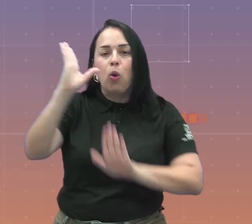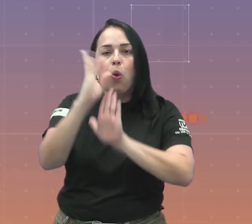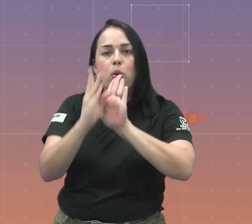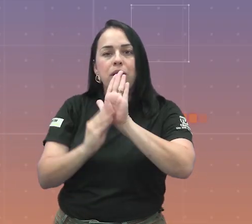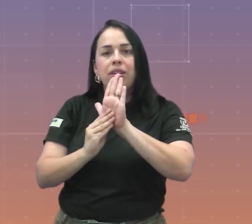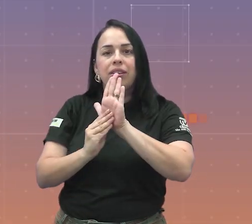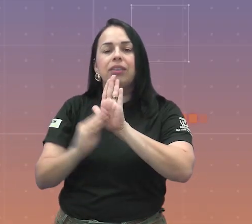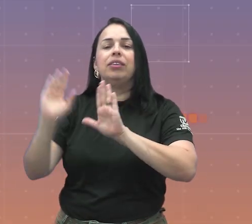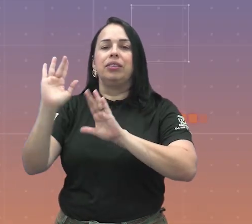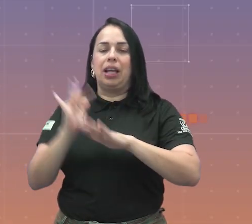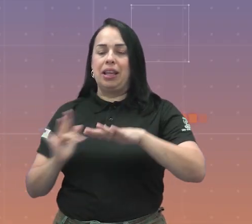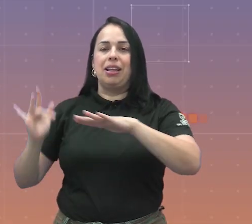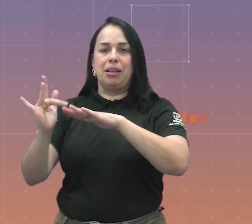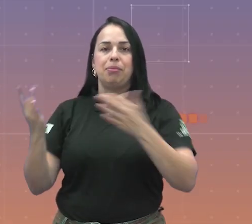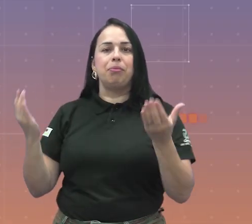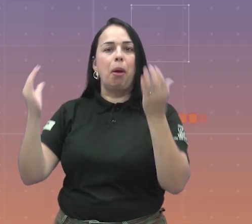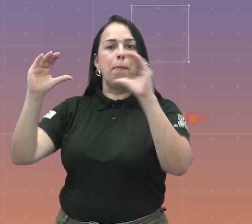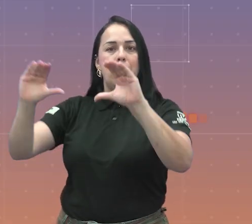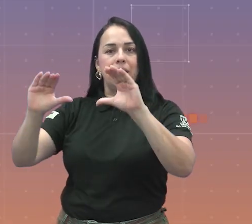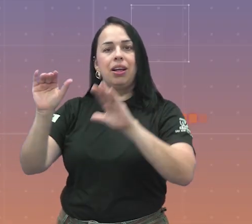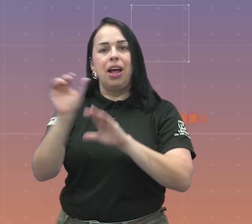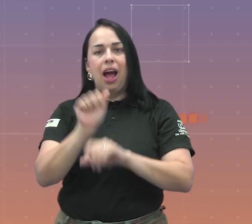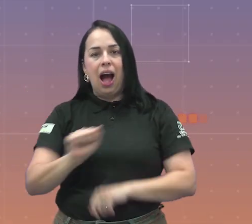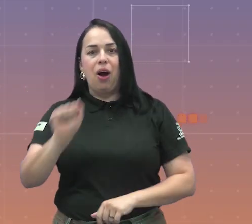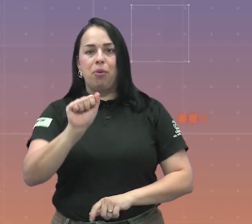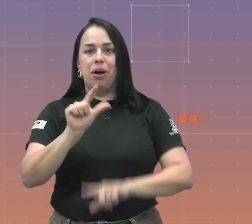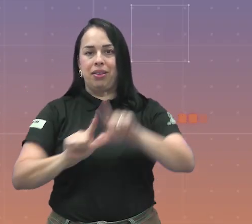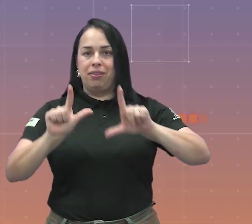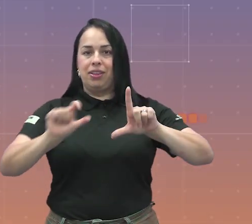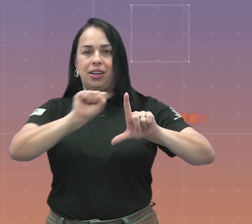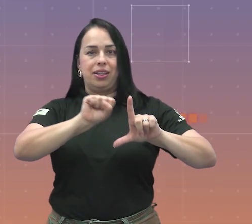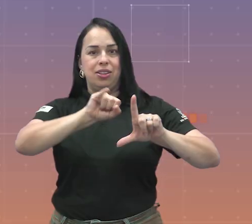que todo o nosso conteúdo está nas nossas redes sociais em